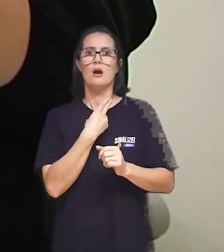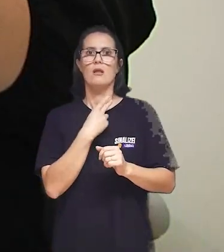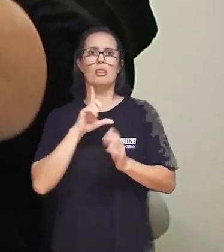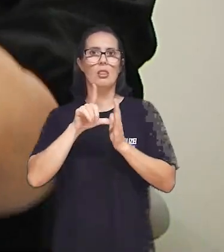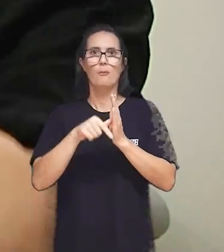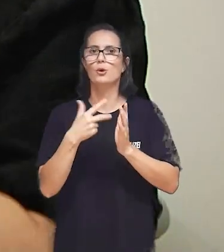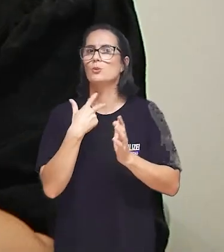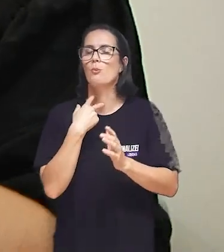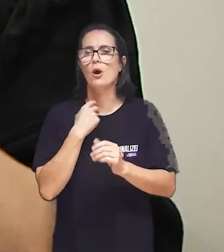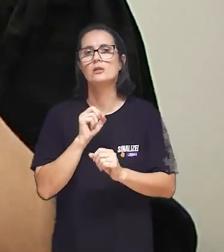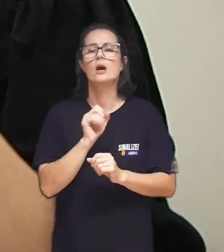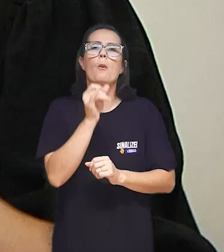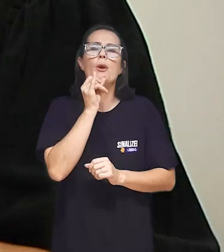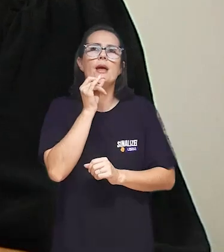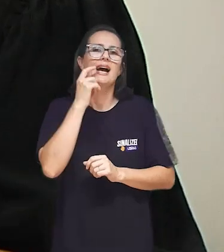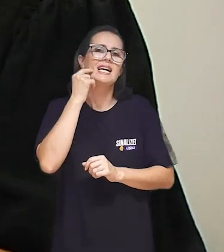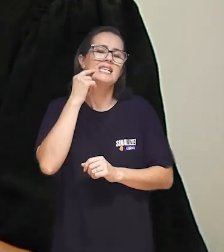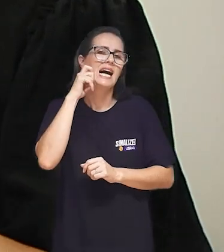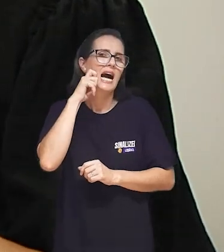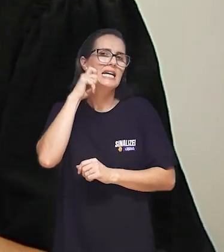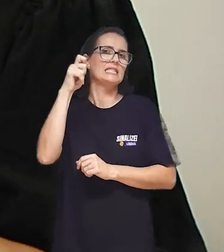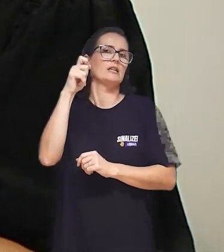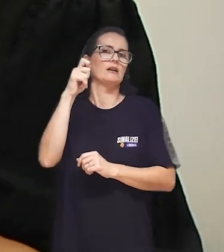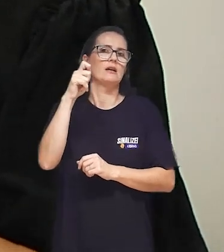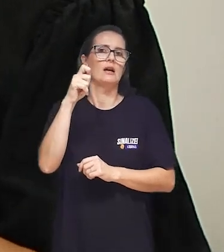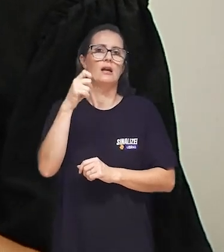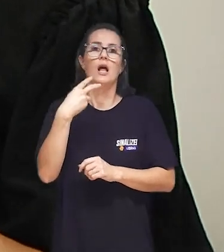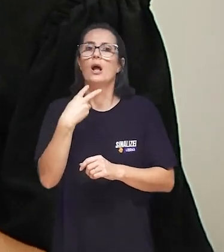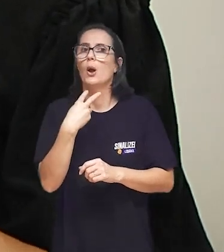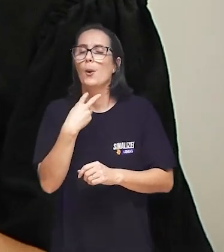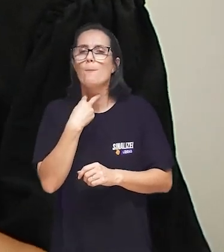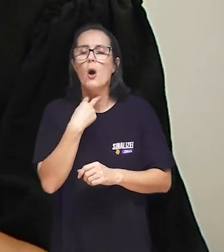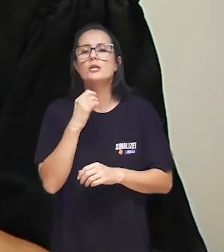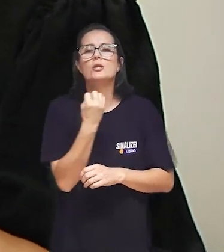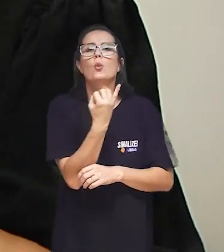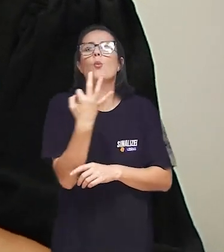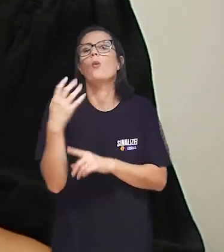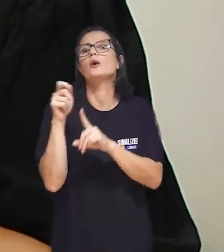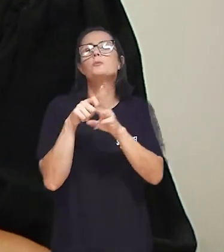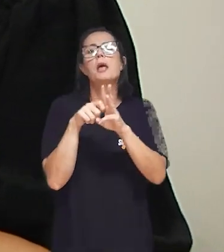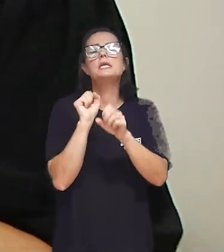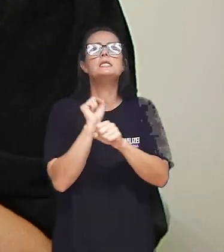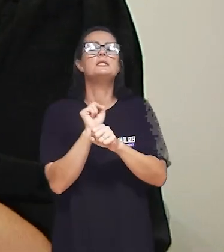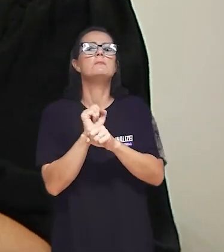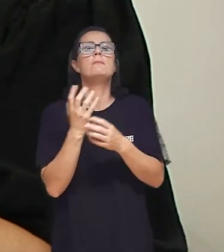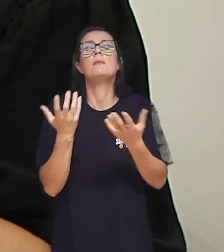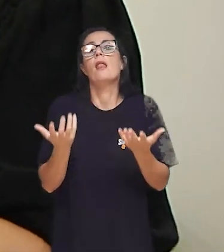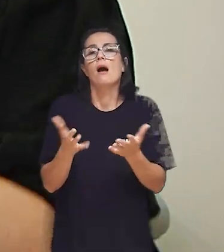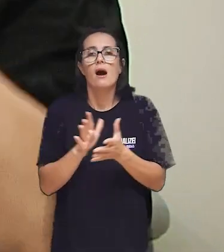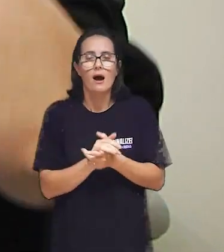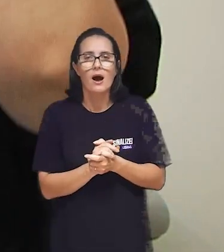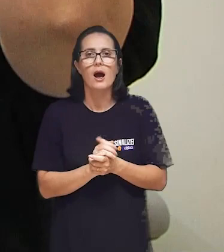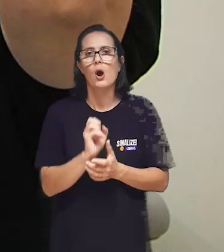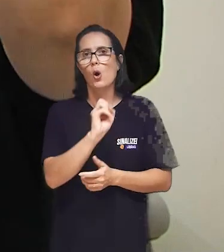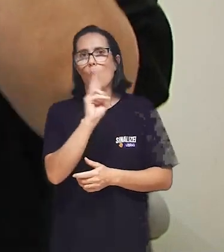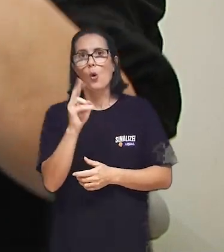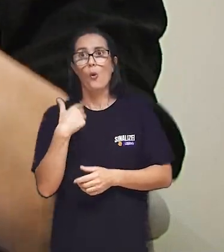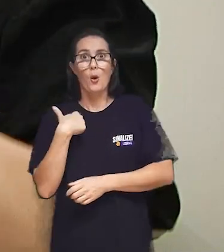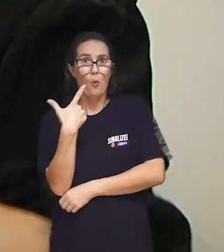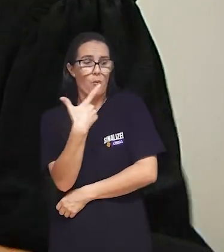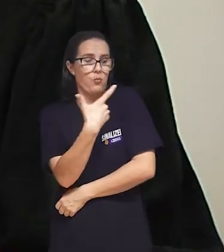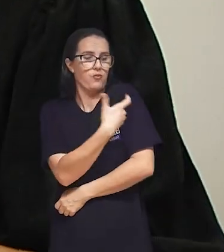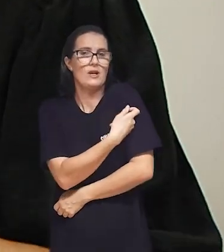Eu tirei o siso, o que acontece? Quanto tempo eu tenho que ficar sem doar sangue? Ou algo assim, eu tomei a